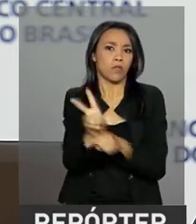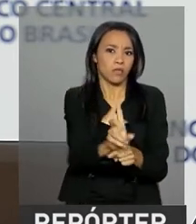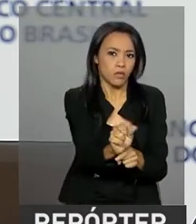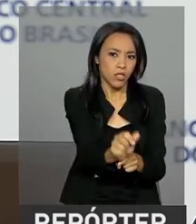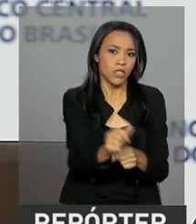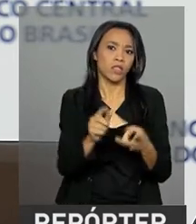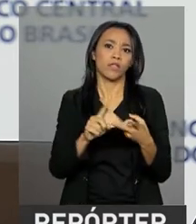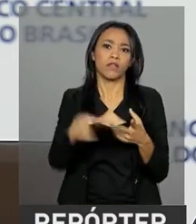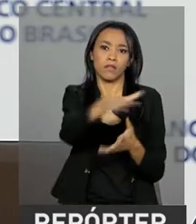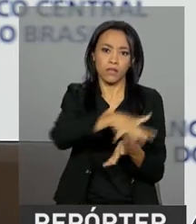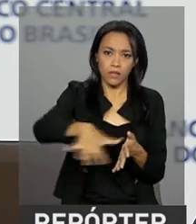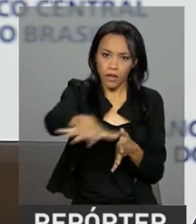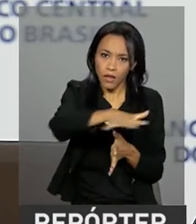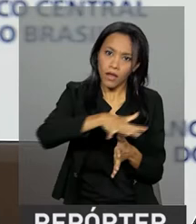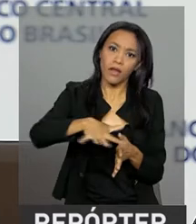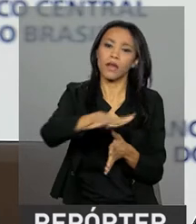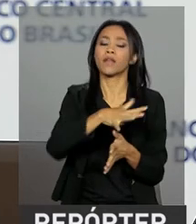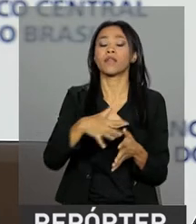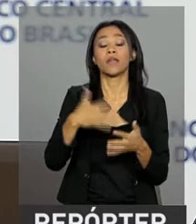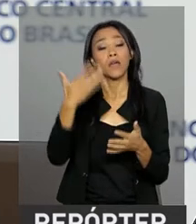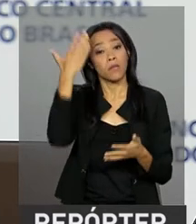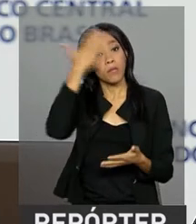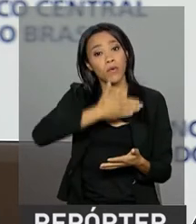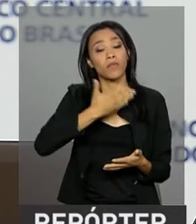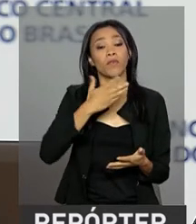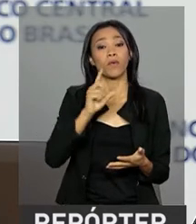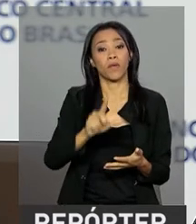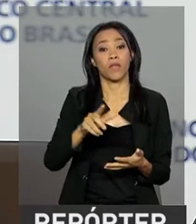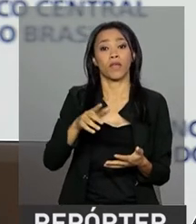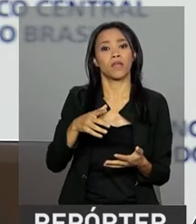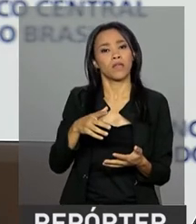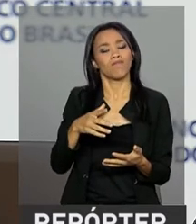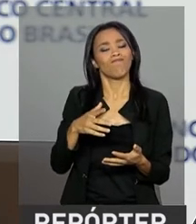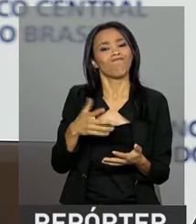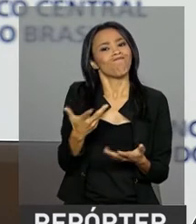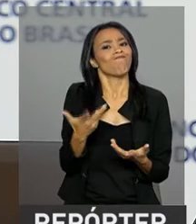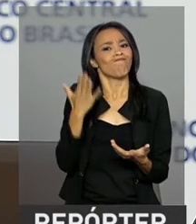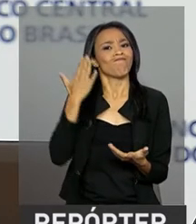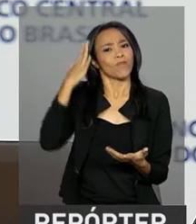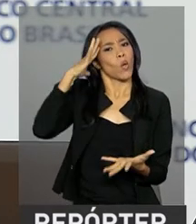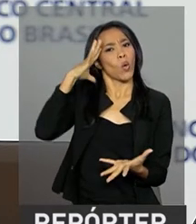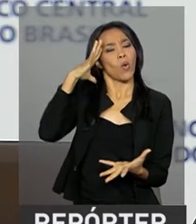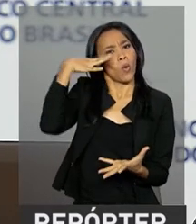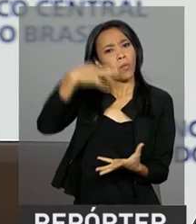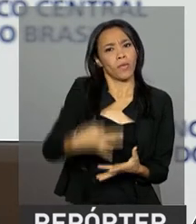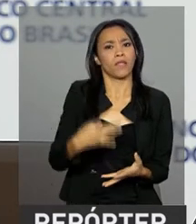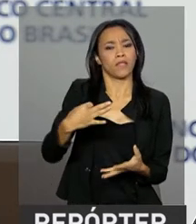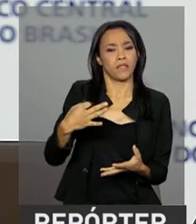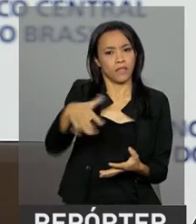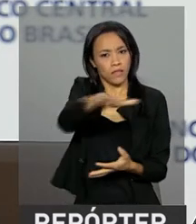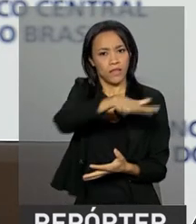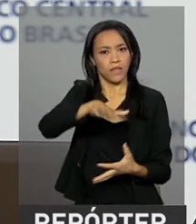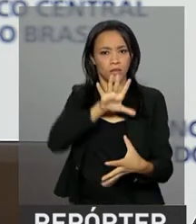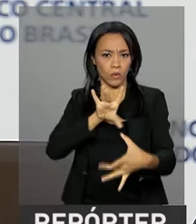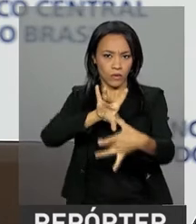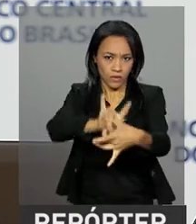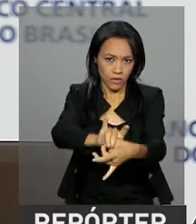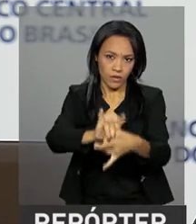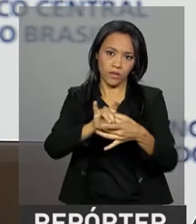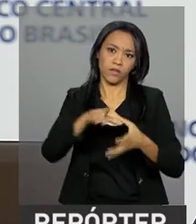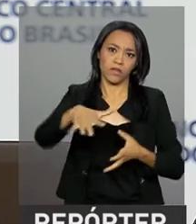financeiro mostrou bastante inteligência e ainda se mostra bastante